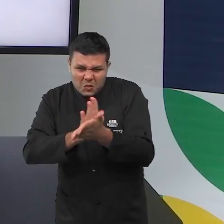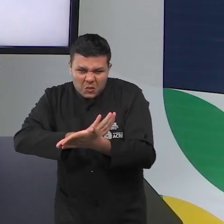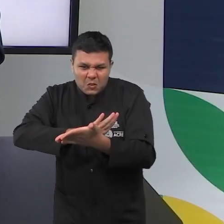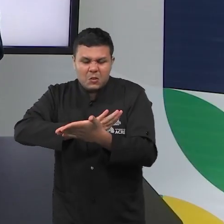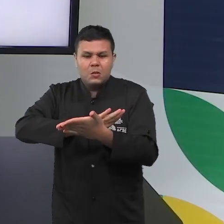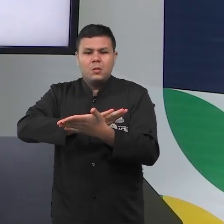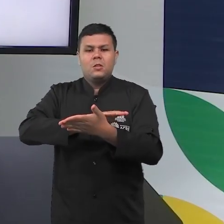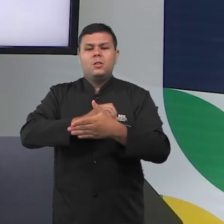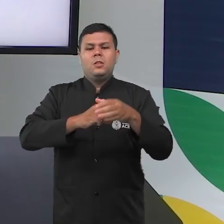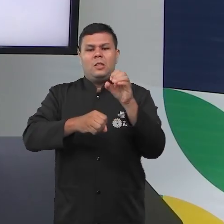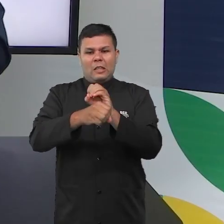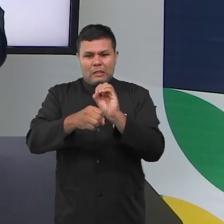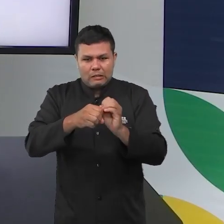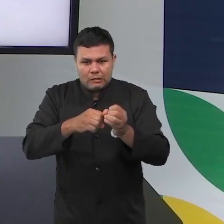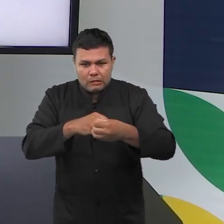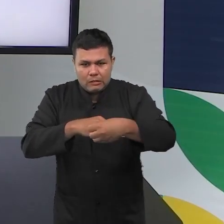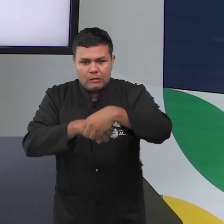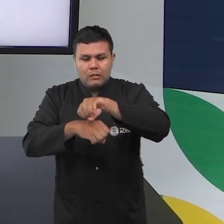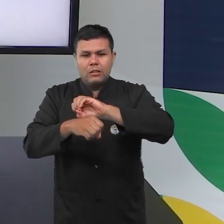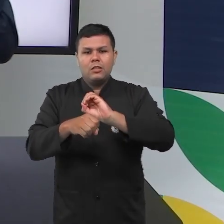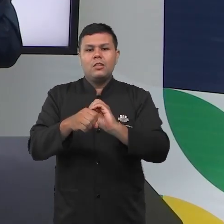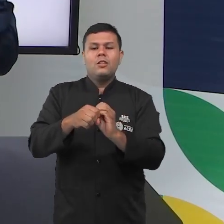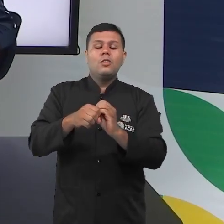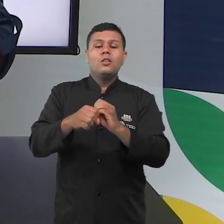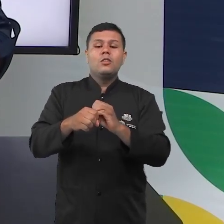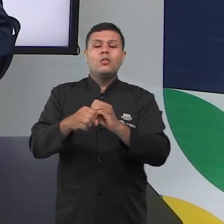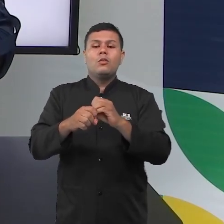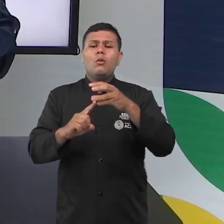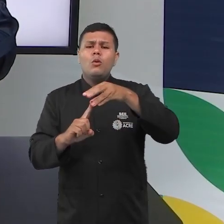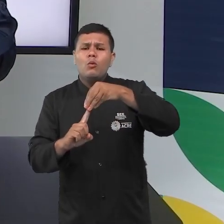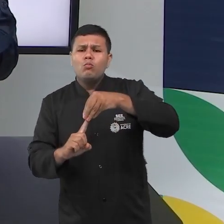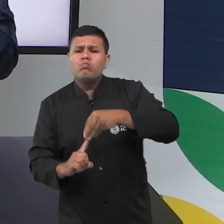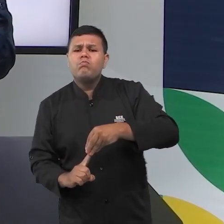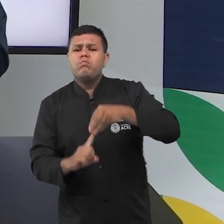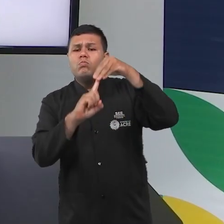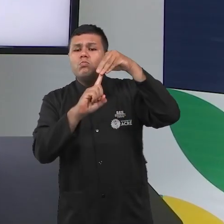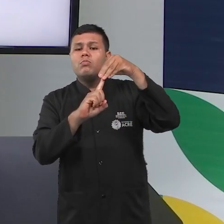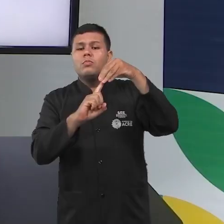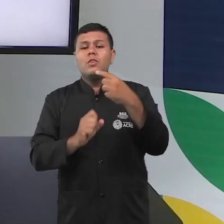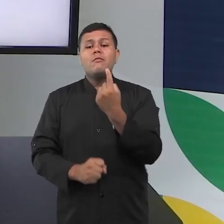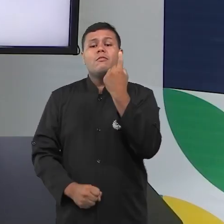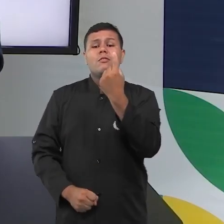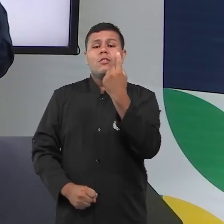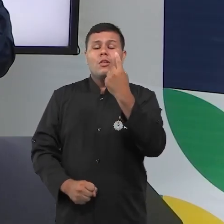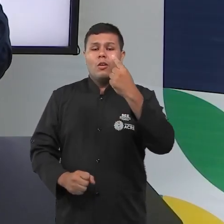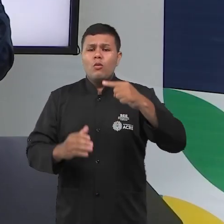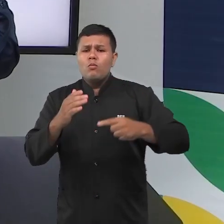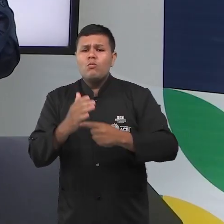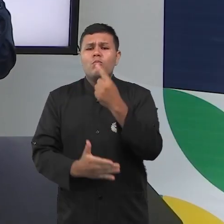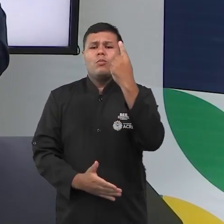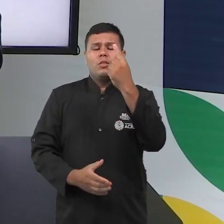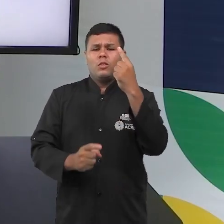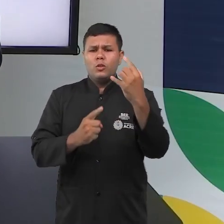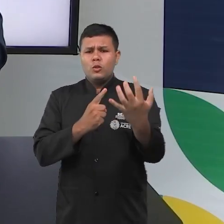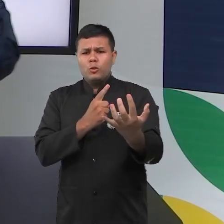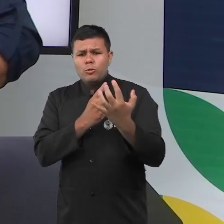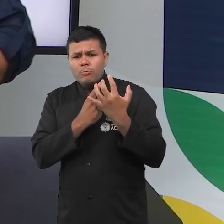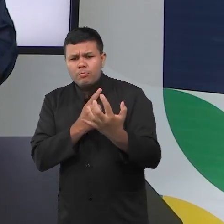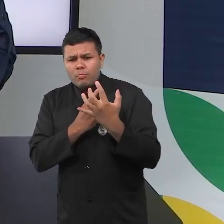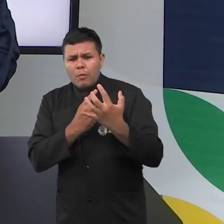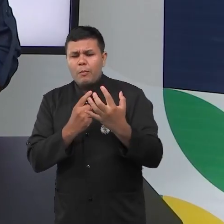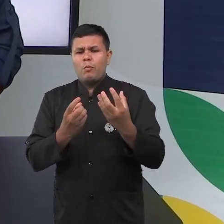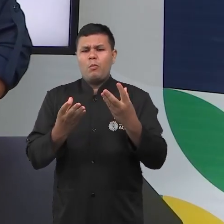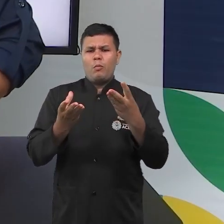então por que eu fiquei lá? Porque você ficou lá uma única vez na vida. Né? Isso não vai te afetar tanto como você ser